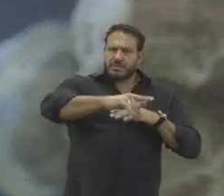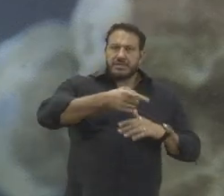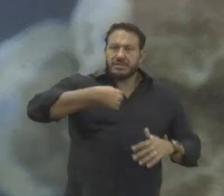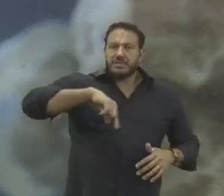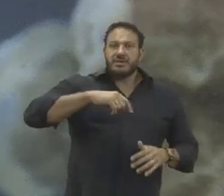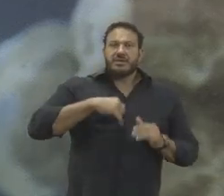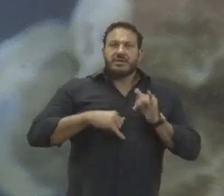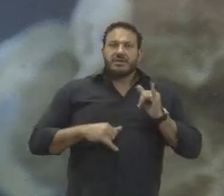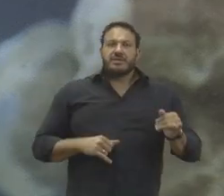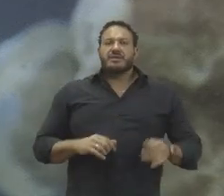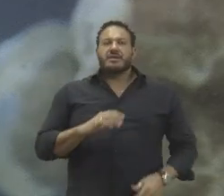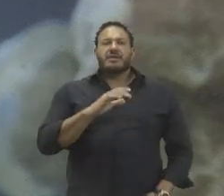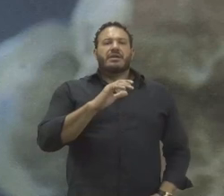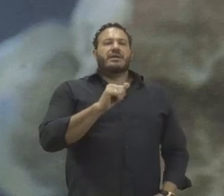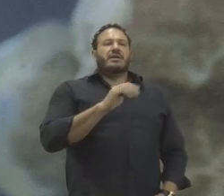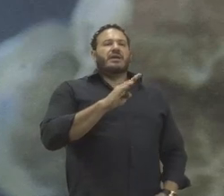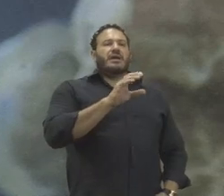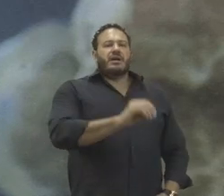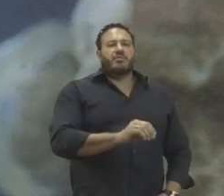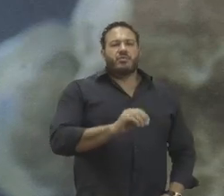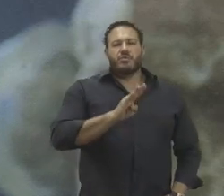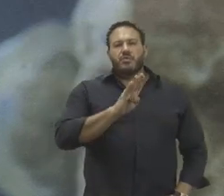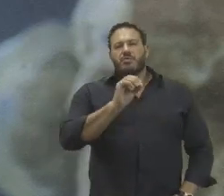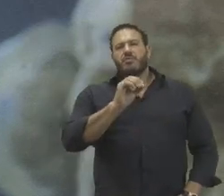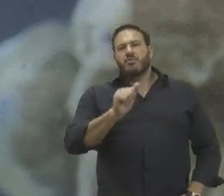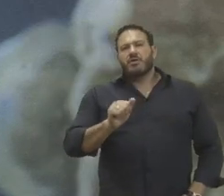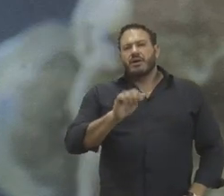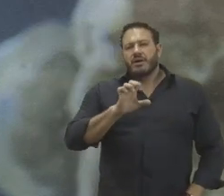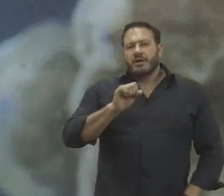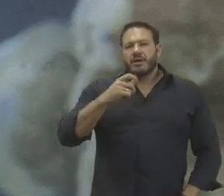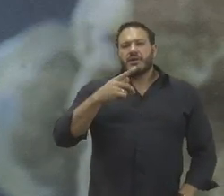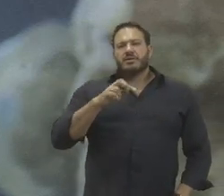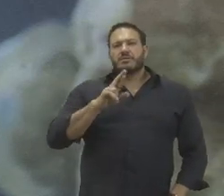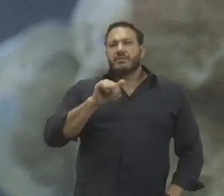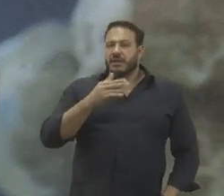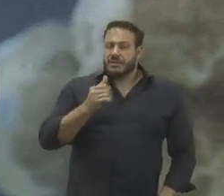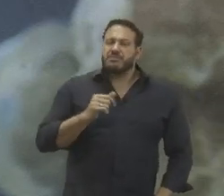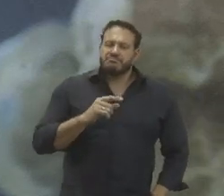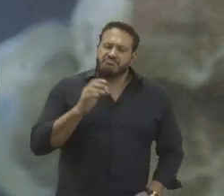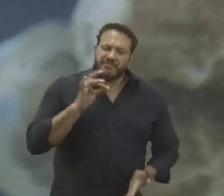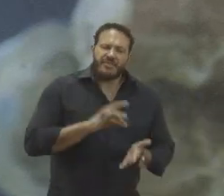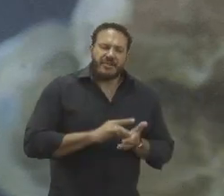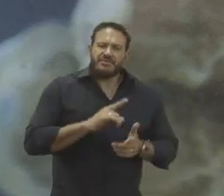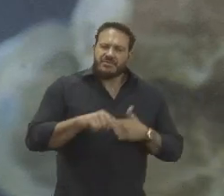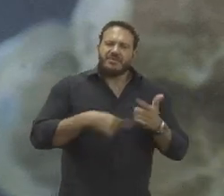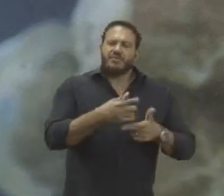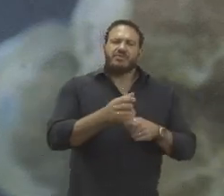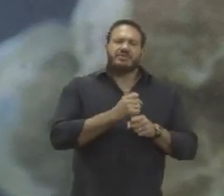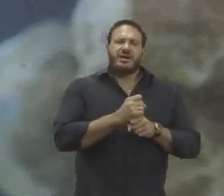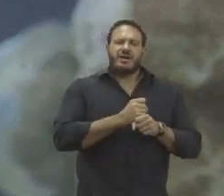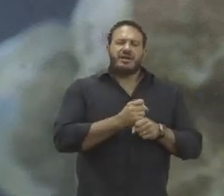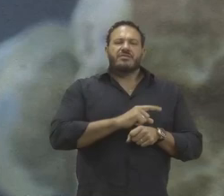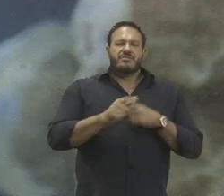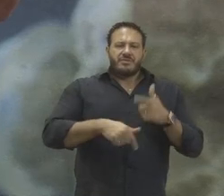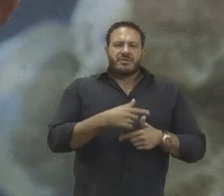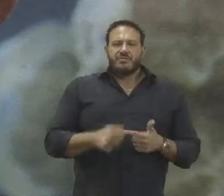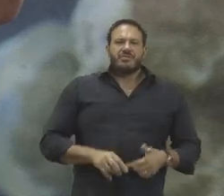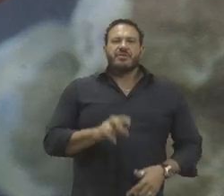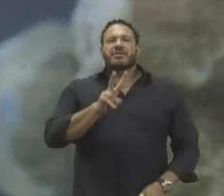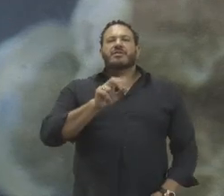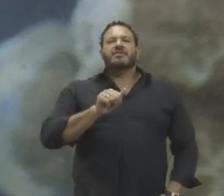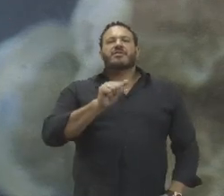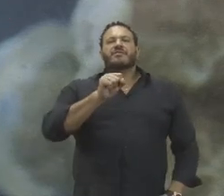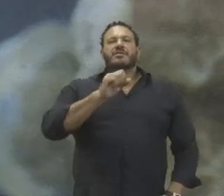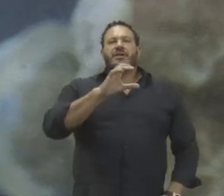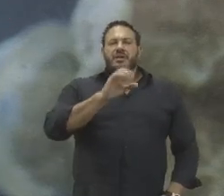chamá-lo de Cabo da Boa Esperança e nós vamos passar e de fato Poucos Anos depois Vasco da Gama conseguiu contornar e